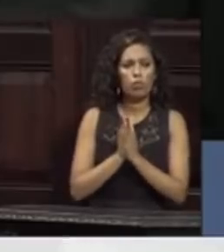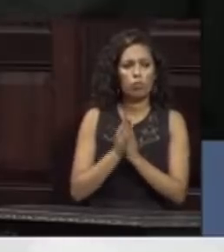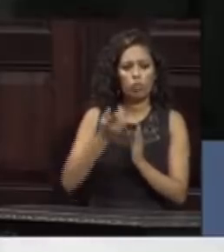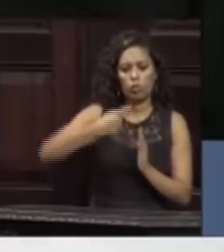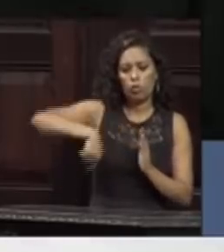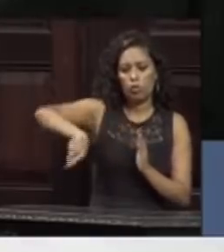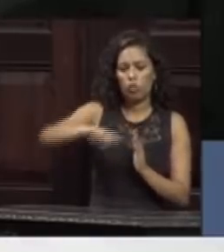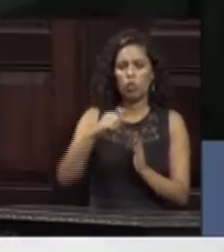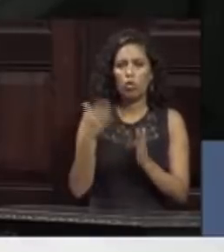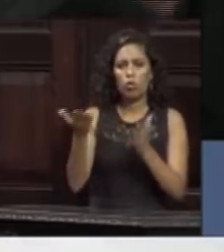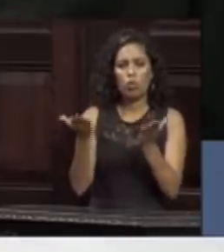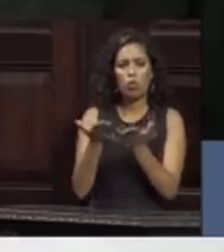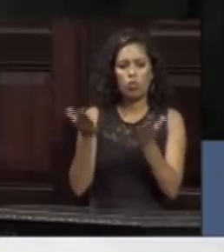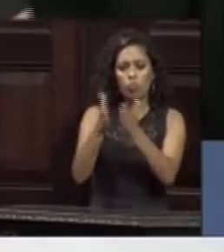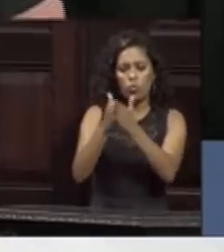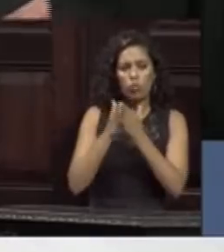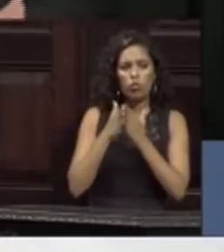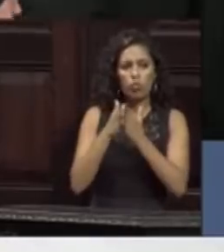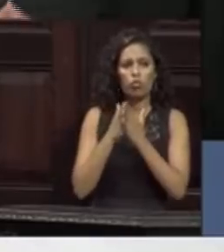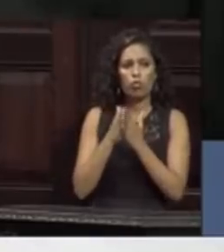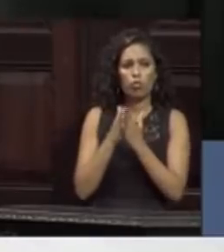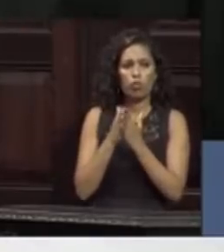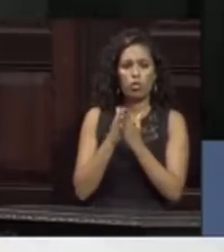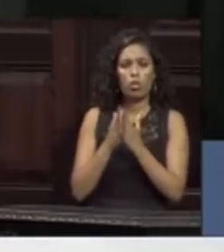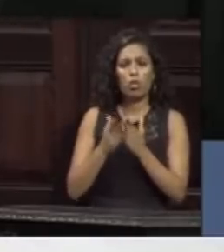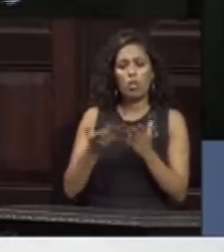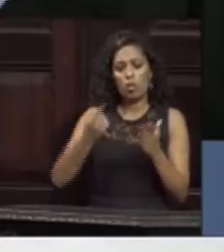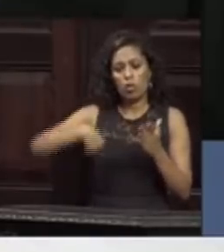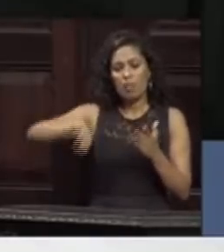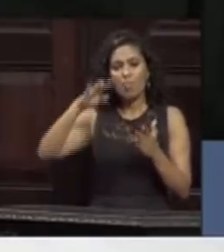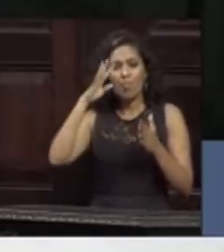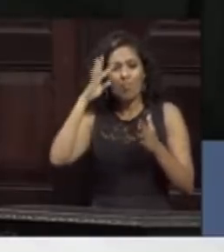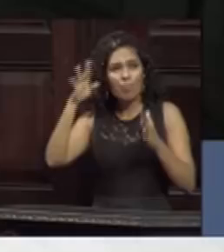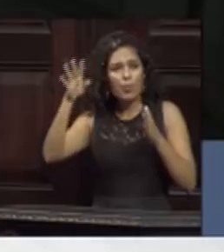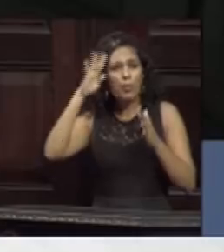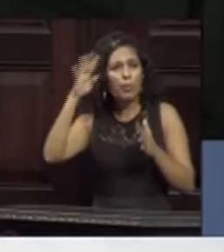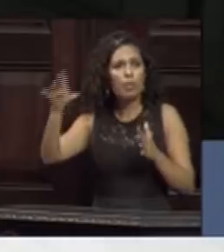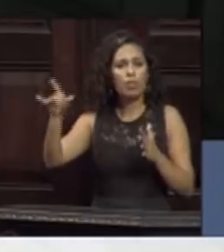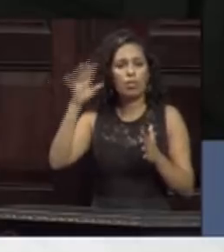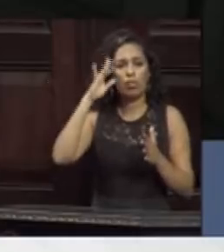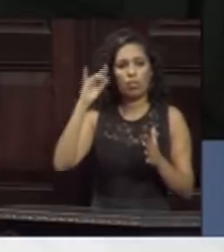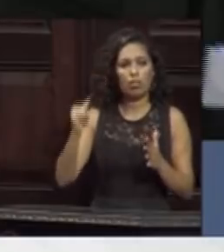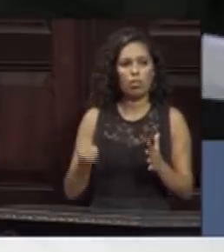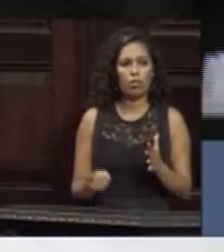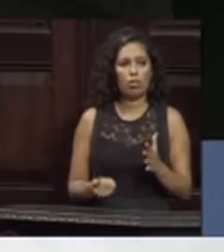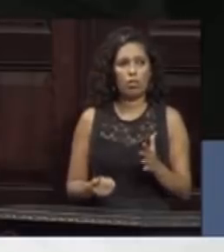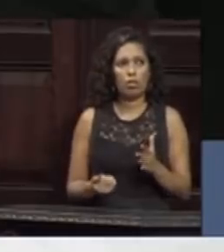gente traz na busca desse entendimento, que nenhuma medida